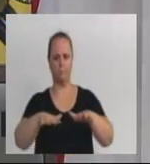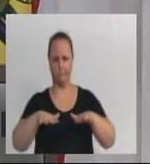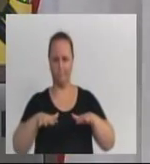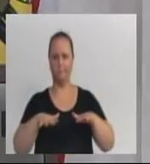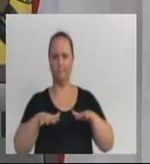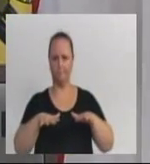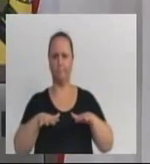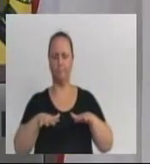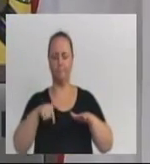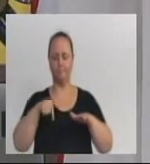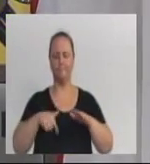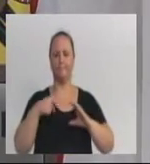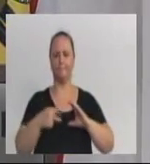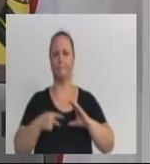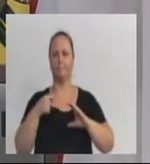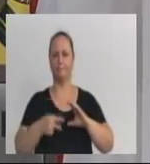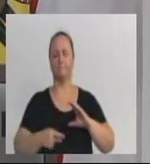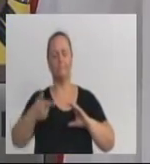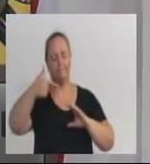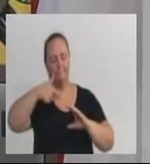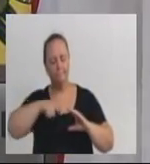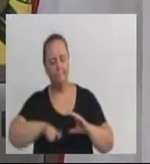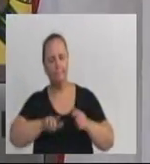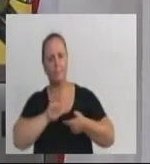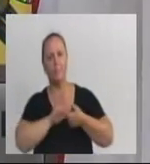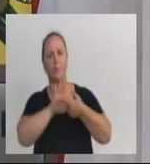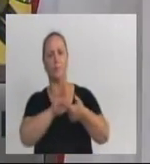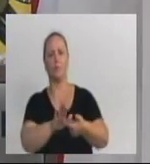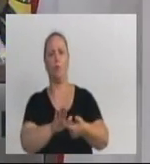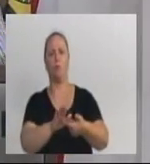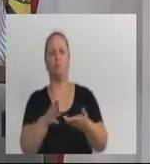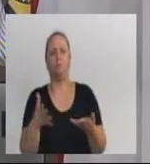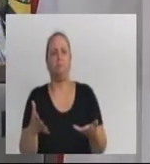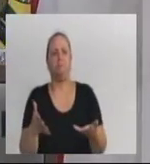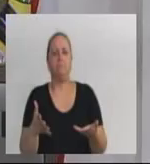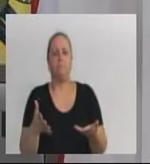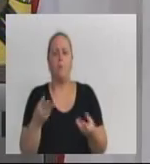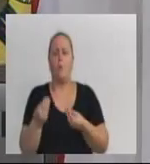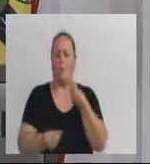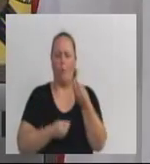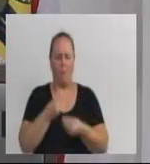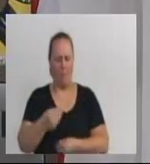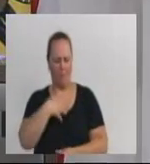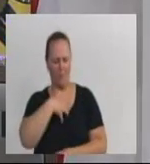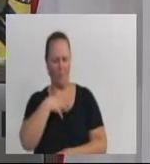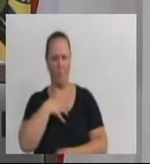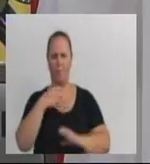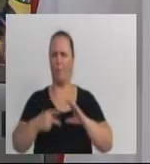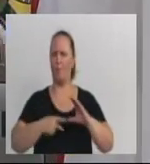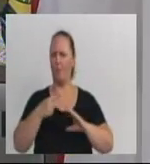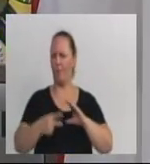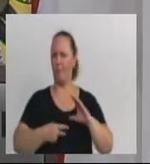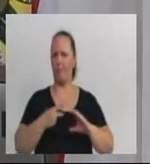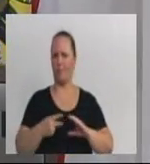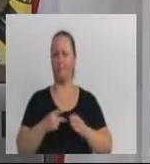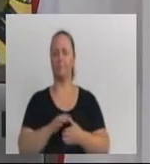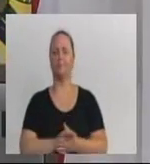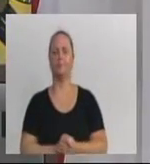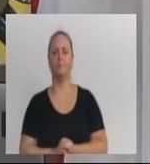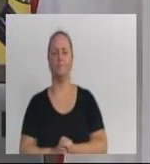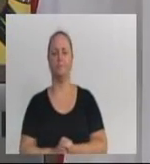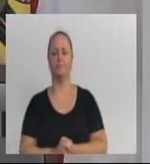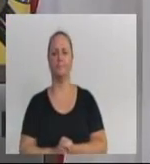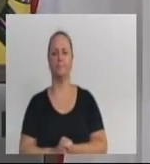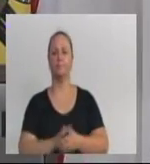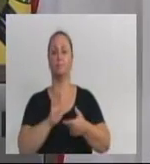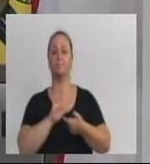mais uma vez, demonstrou o seu tamanho. Essa casa, mais uma vez, mostrou como